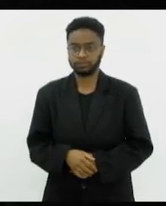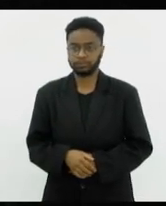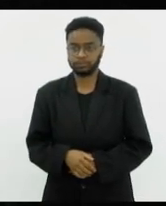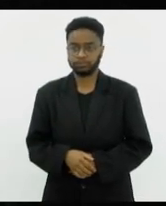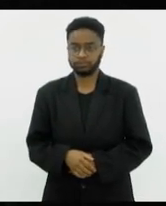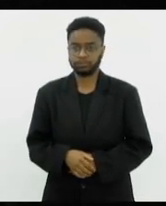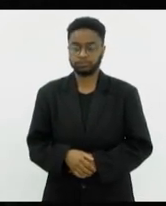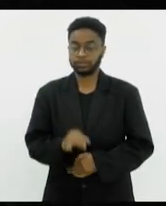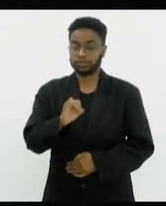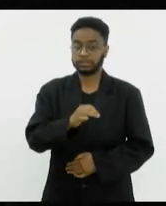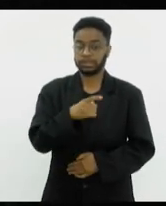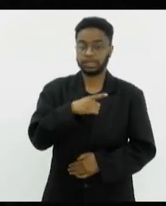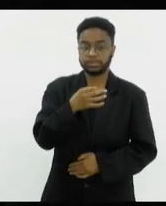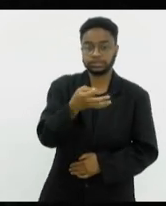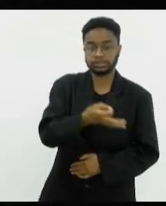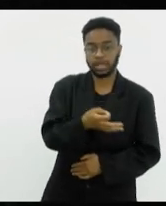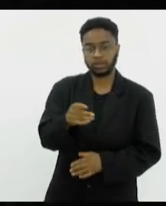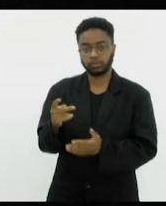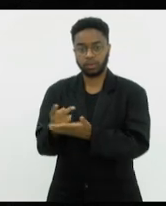Entre o certo e o errado,